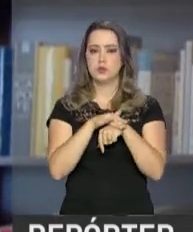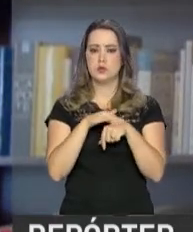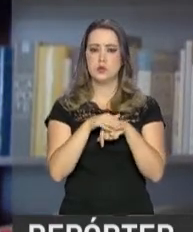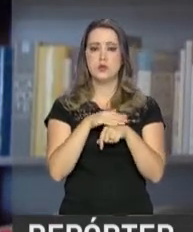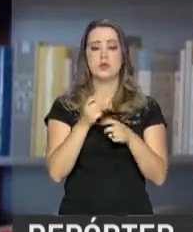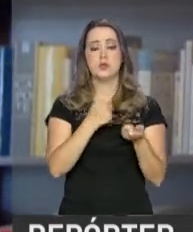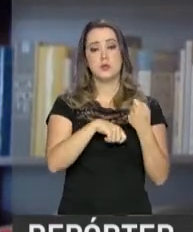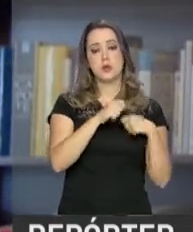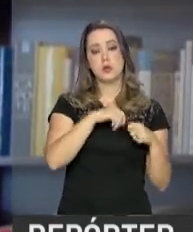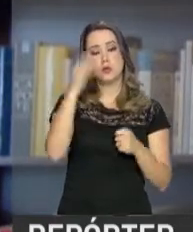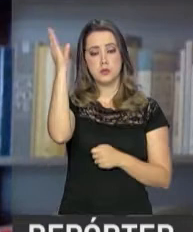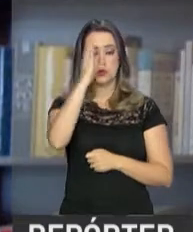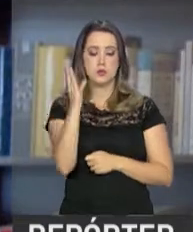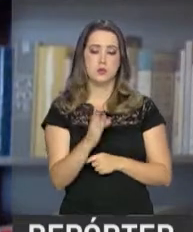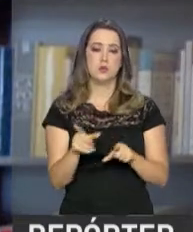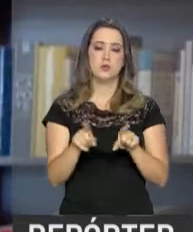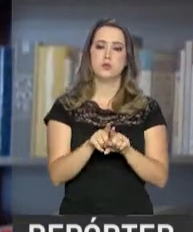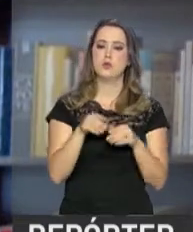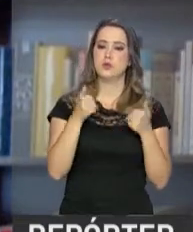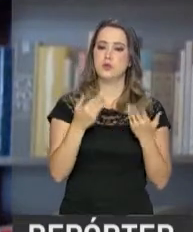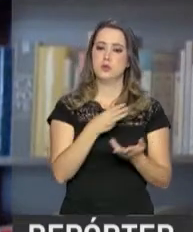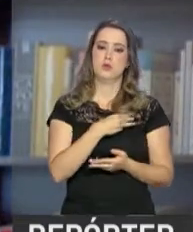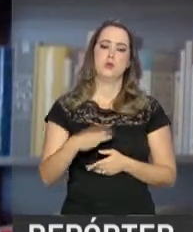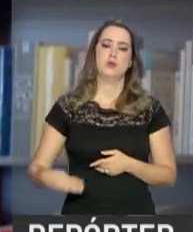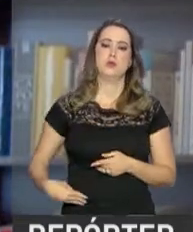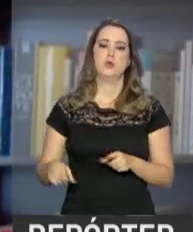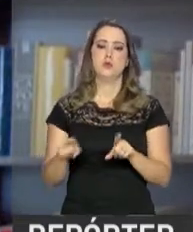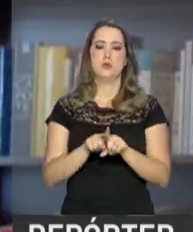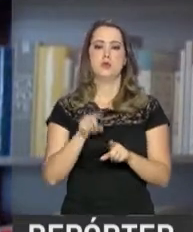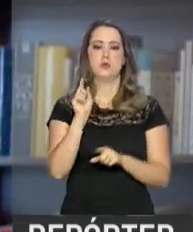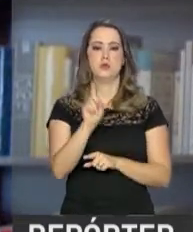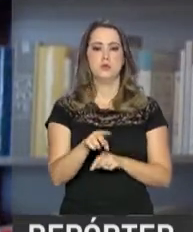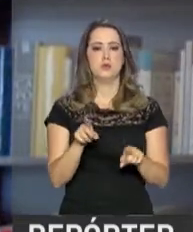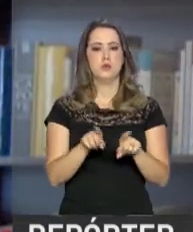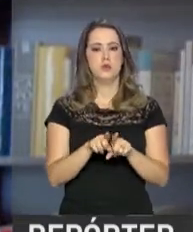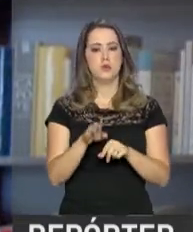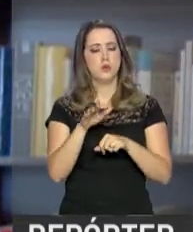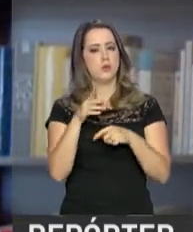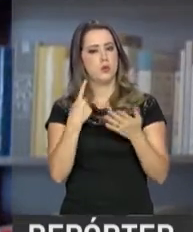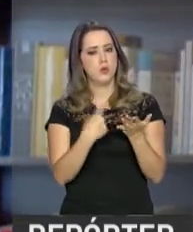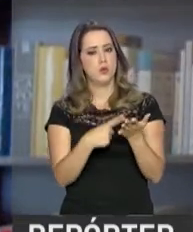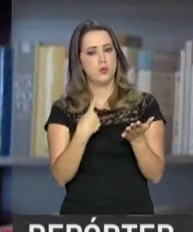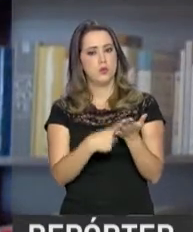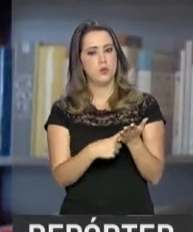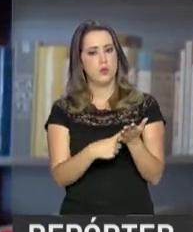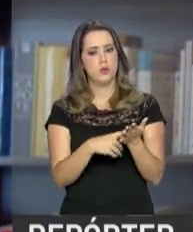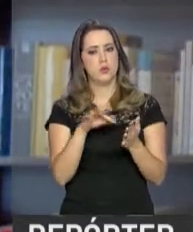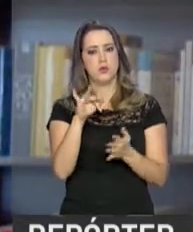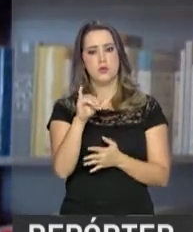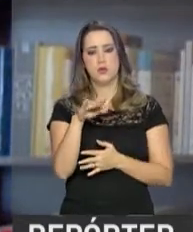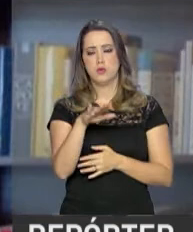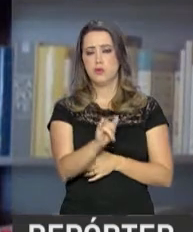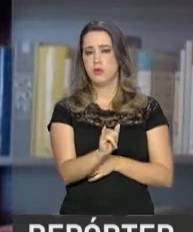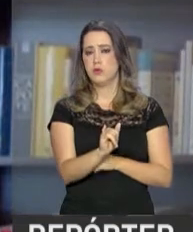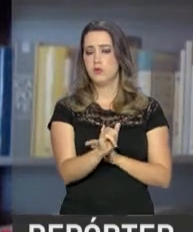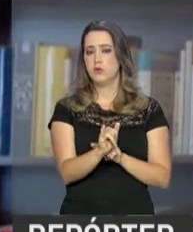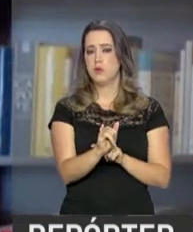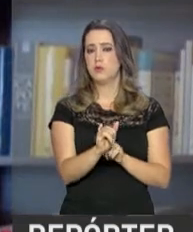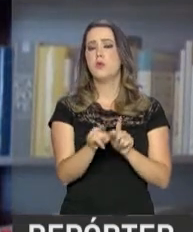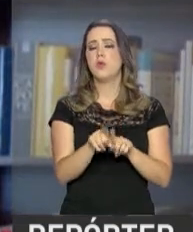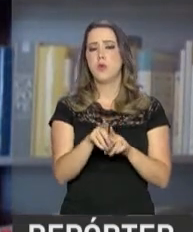macroeconomia brasileira em geral e, segundo o ministro, David Lipton confirmou que o Fundo Monetário